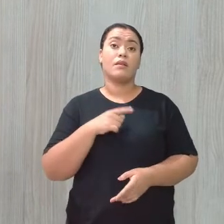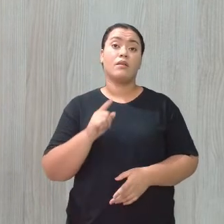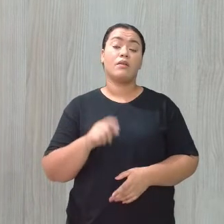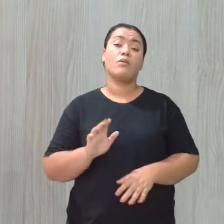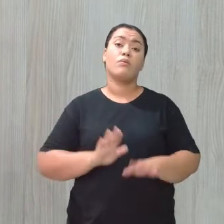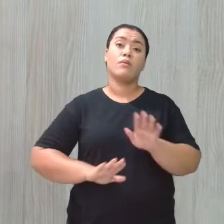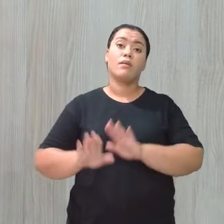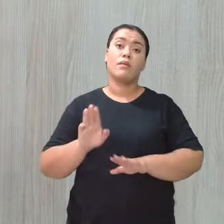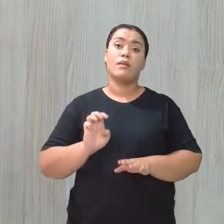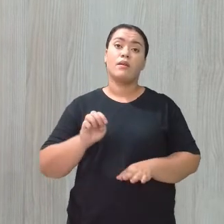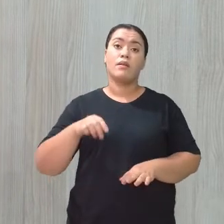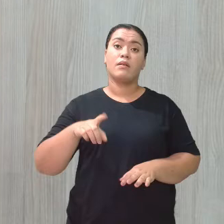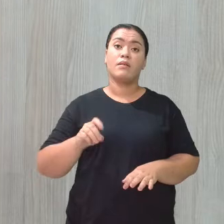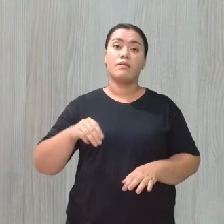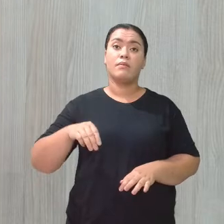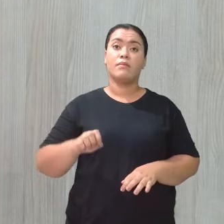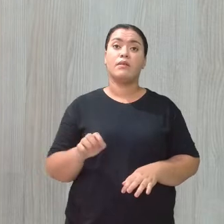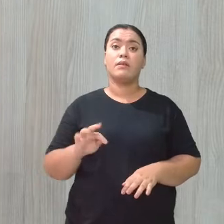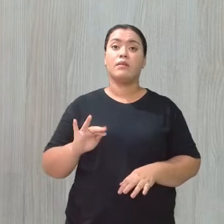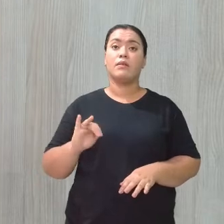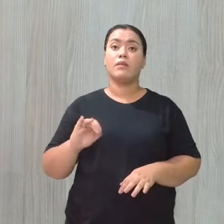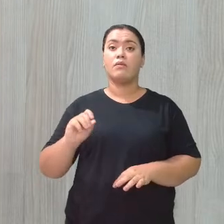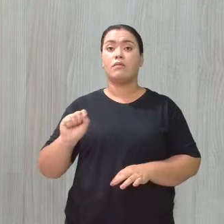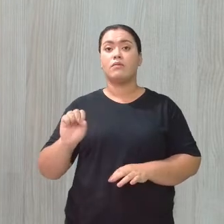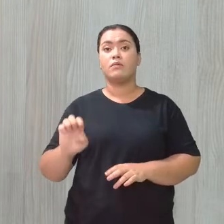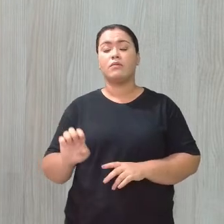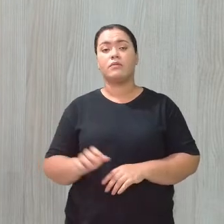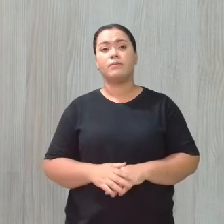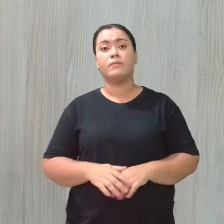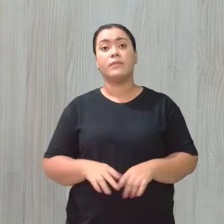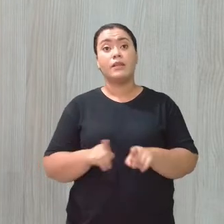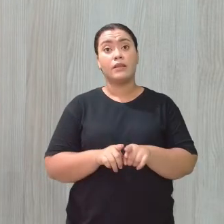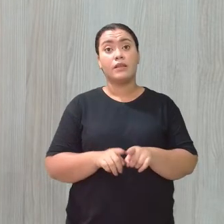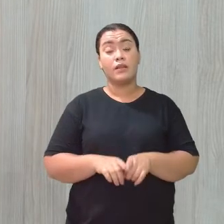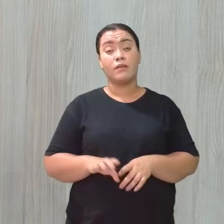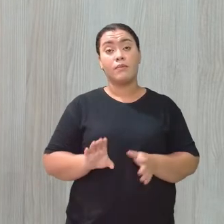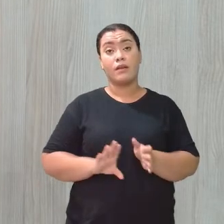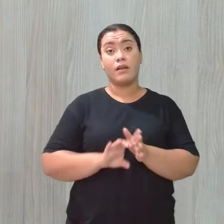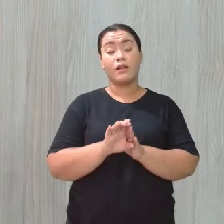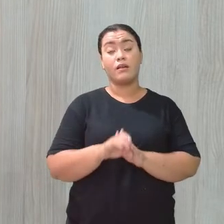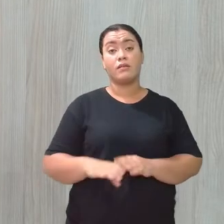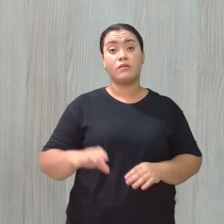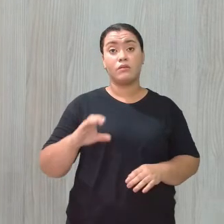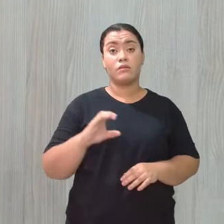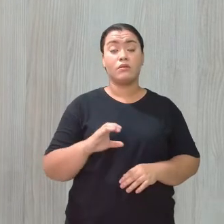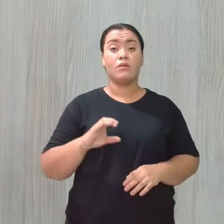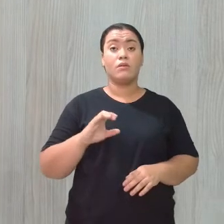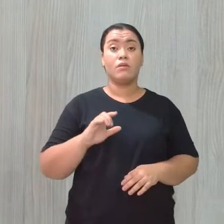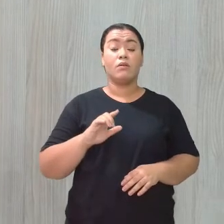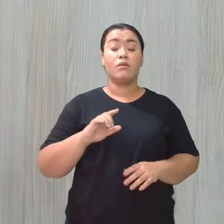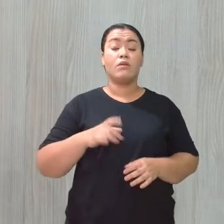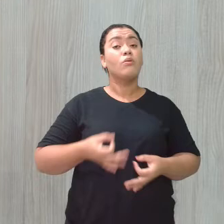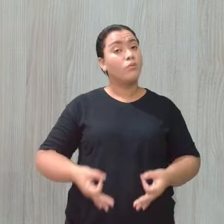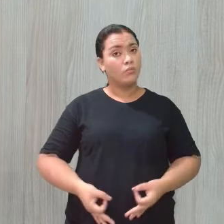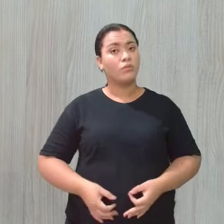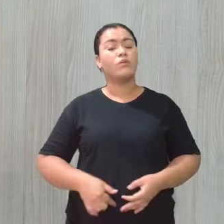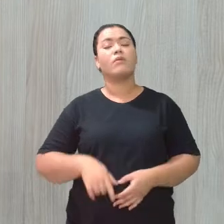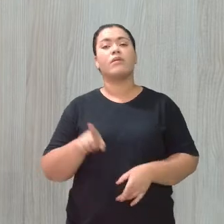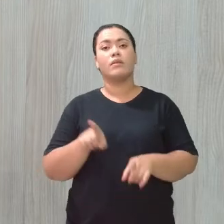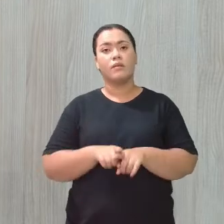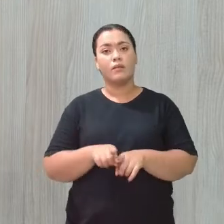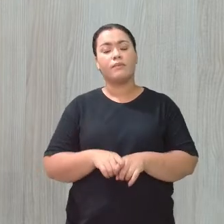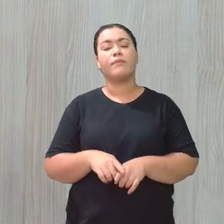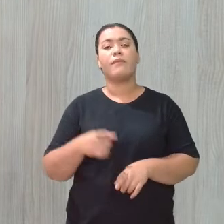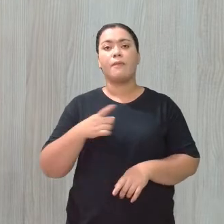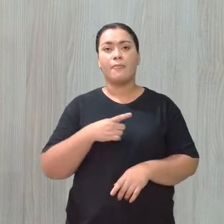endometriose. E a questão do câncer de colo né, do útero, também a questão aí de